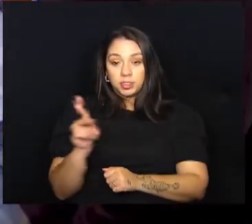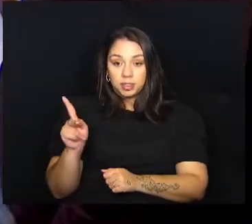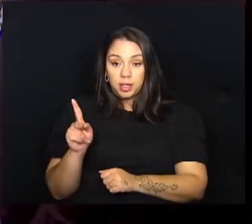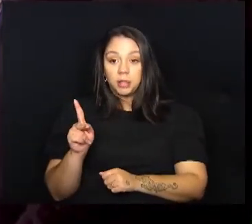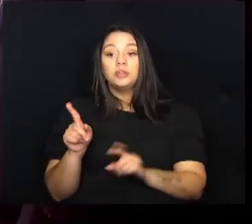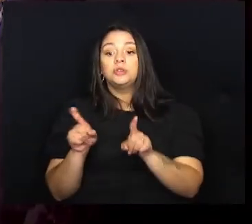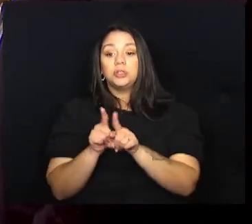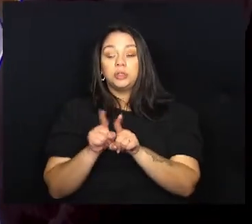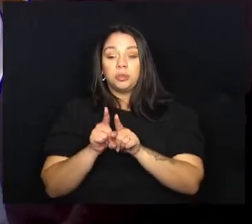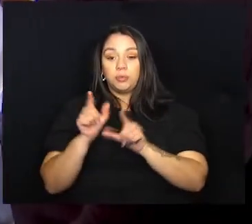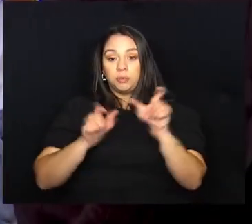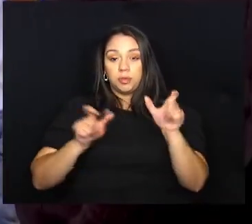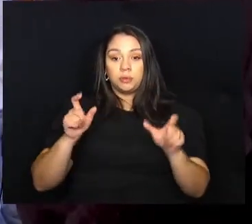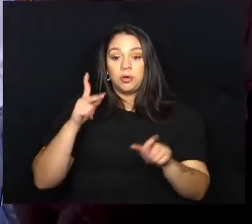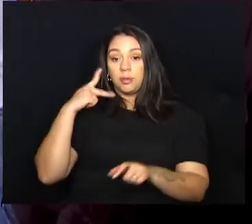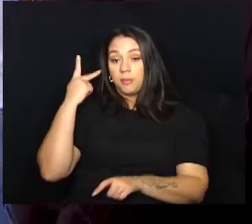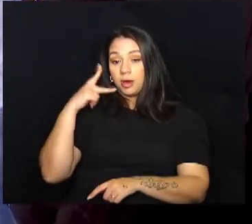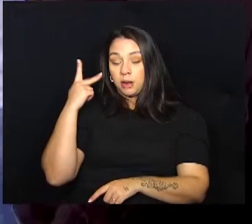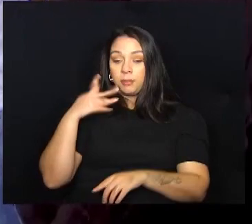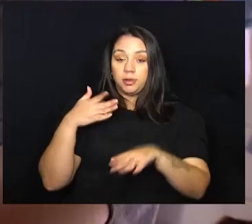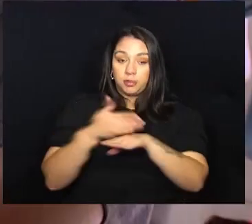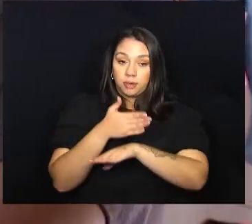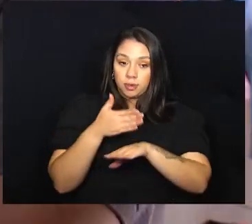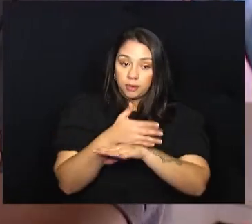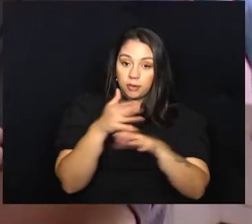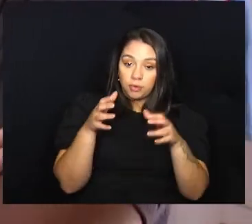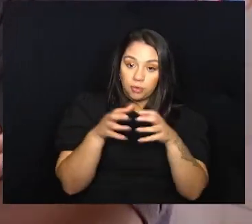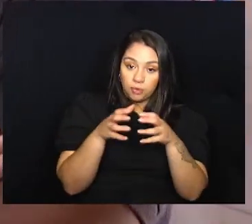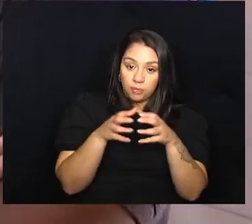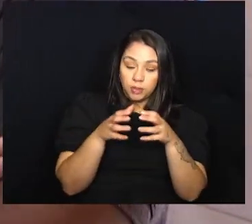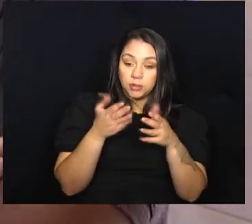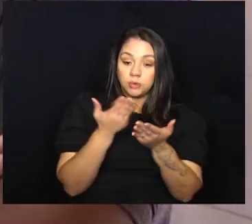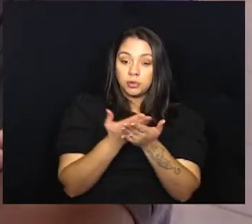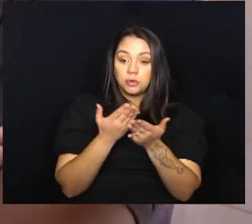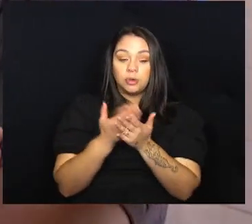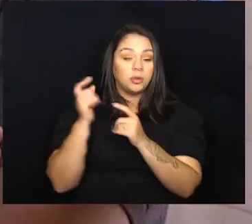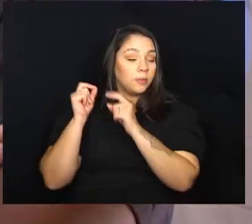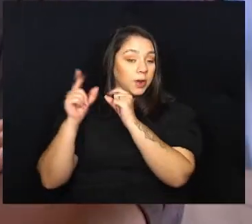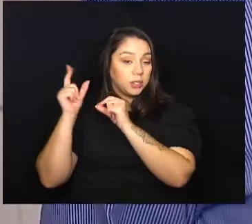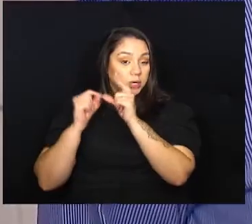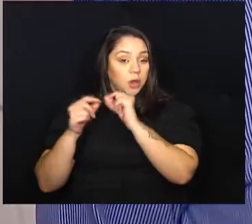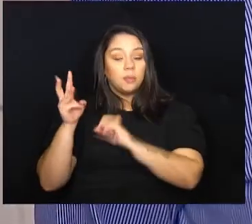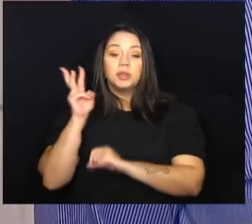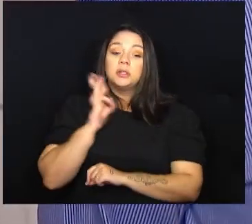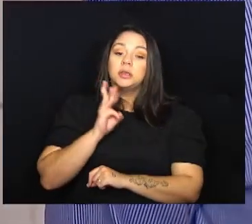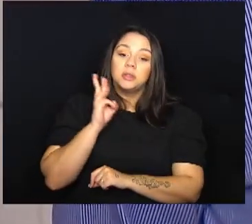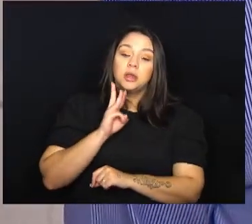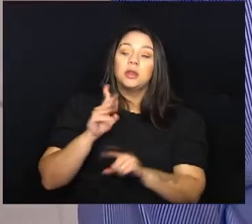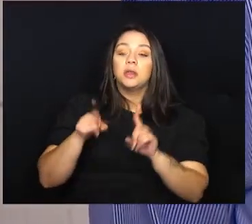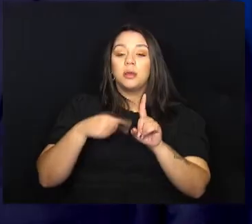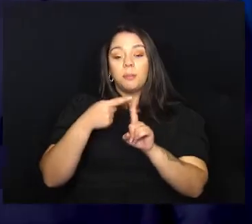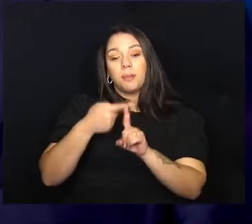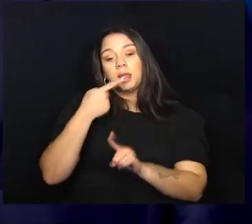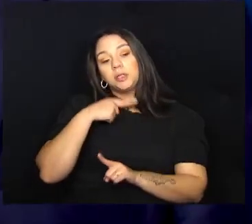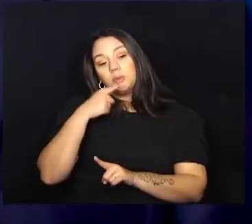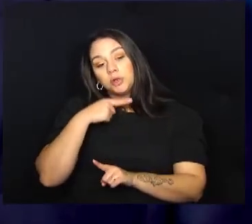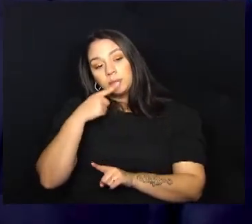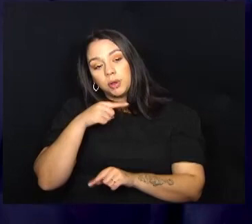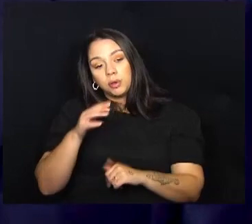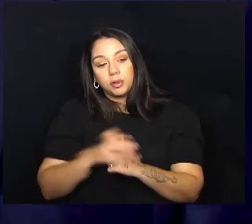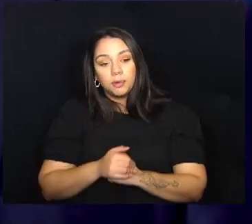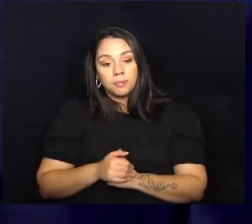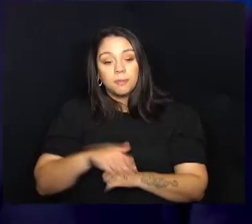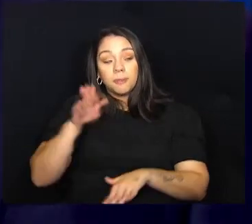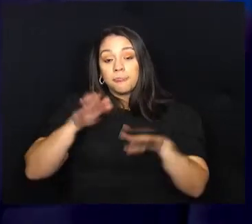os parlamentares membros da comissão de estudo, Major Jaime, Cecílio Santos e Eduardo Magoga. Que às vezes